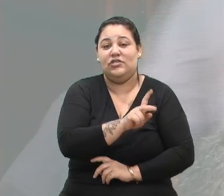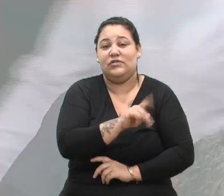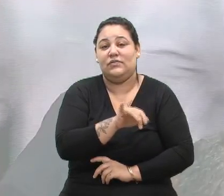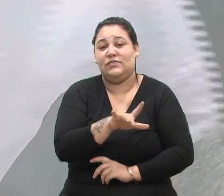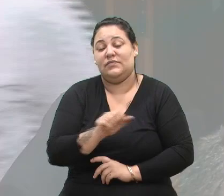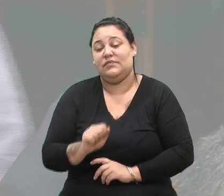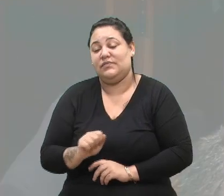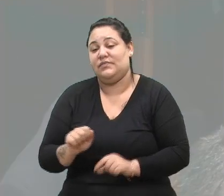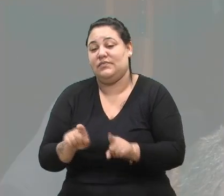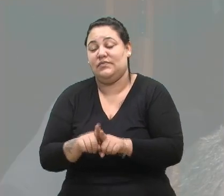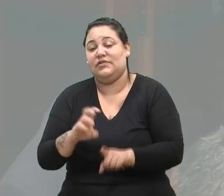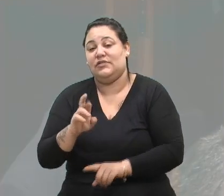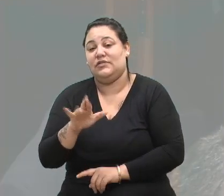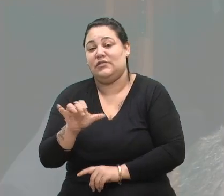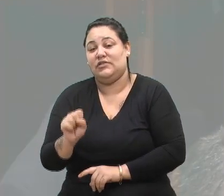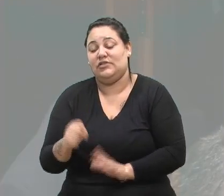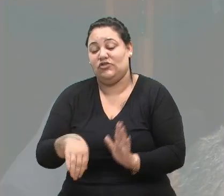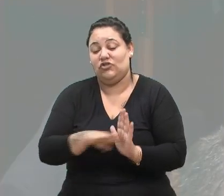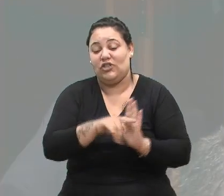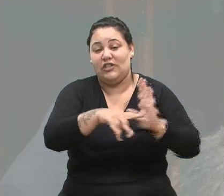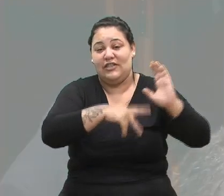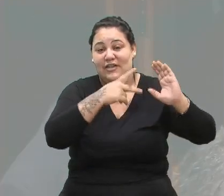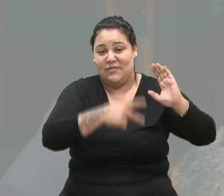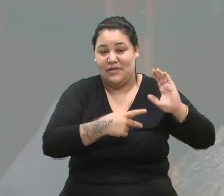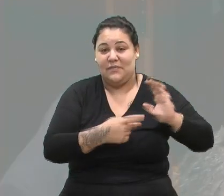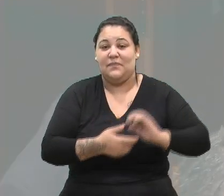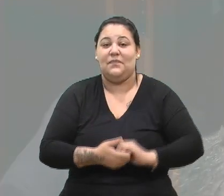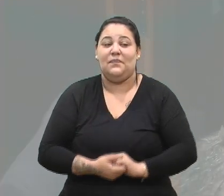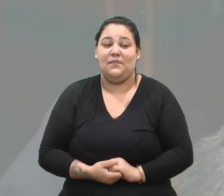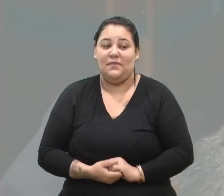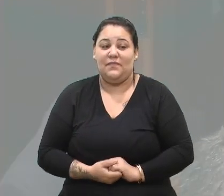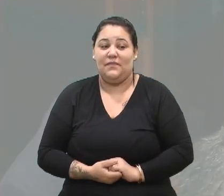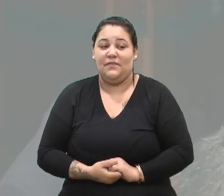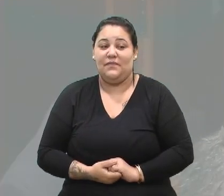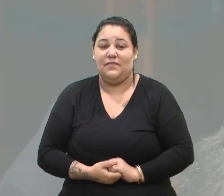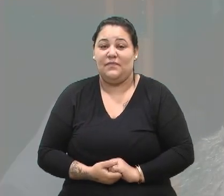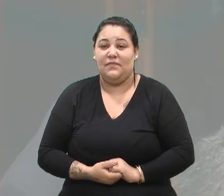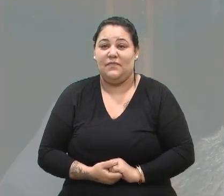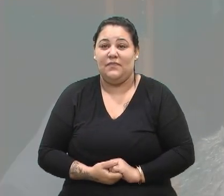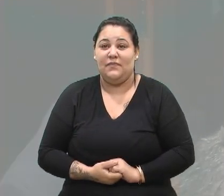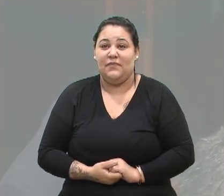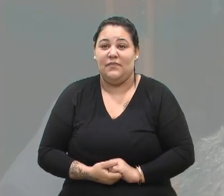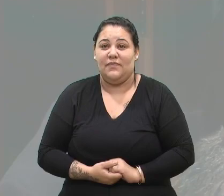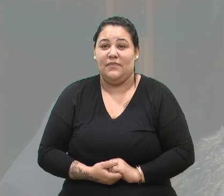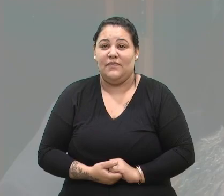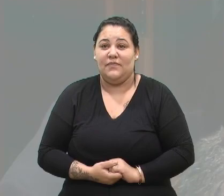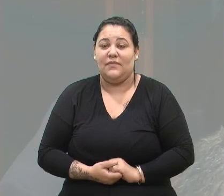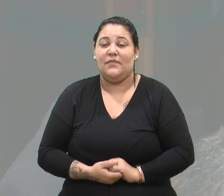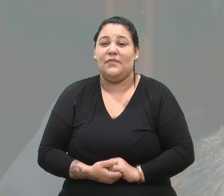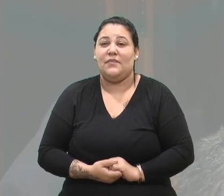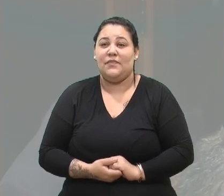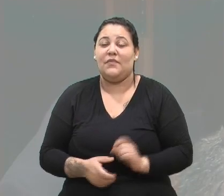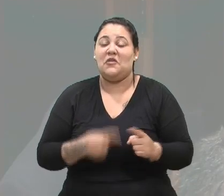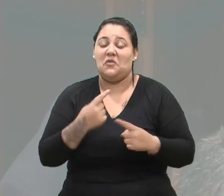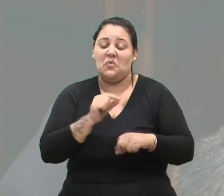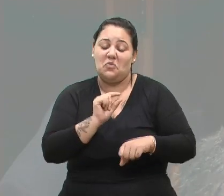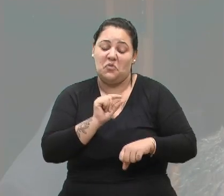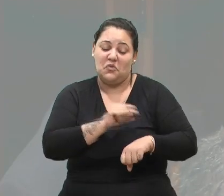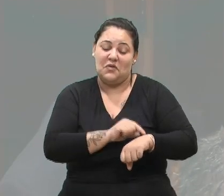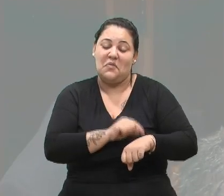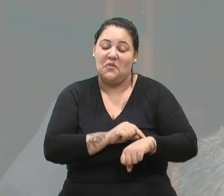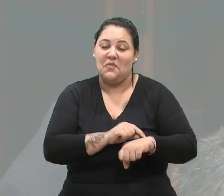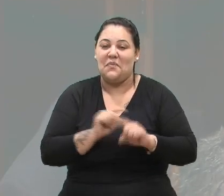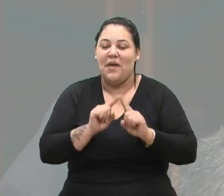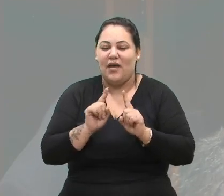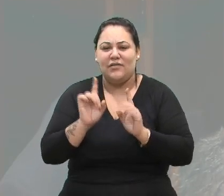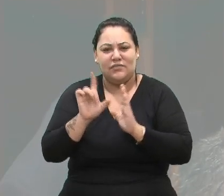né? Parece todos, né? Muitos sonham um dia ficar aqui por poucos tempos, mas depois tem uns que